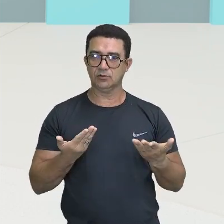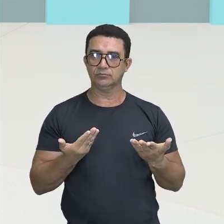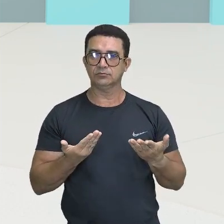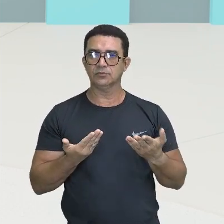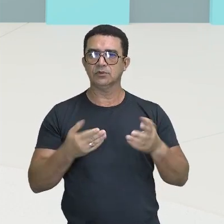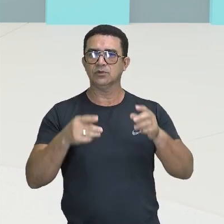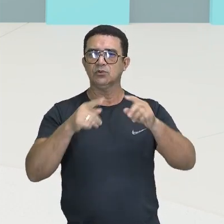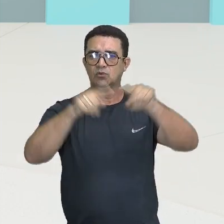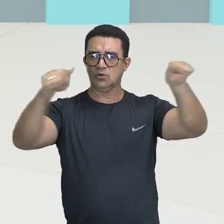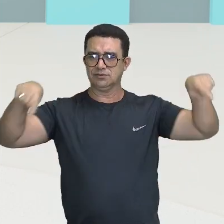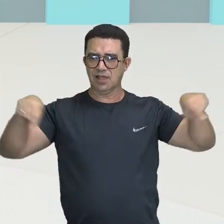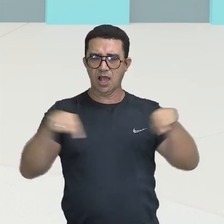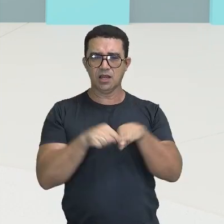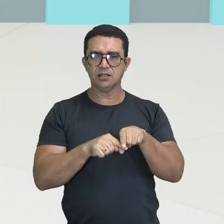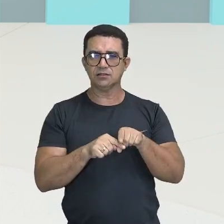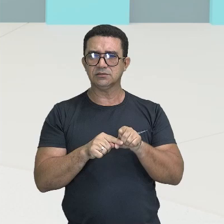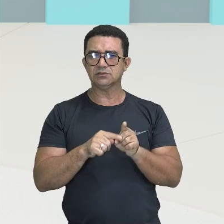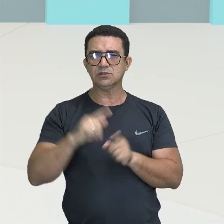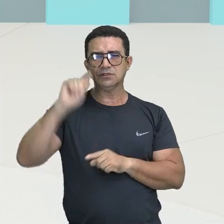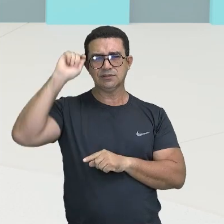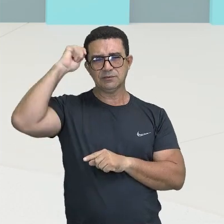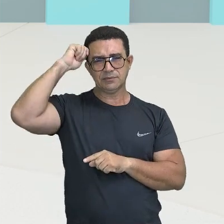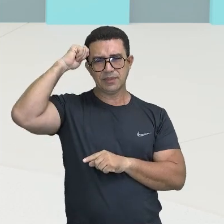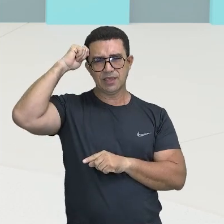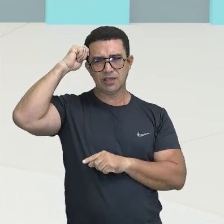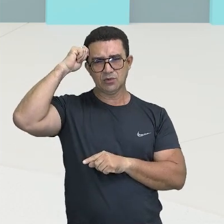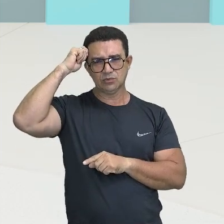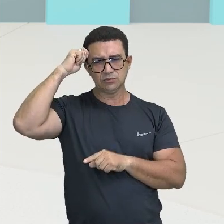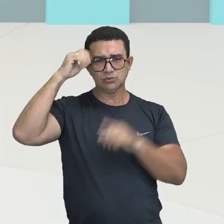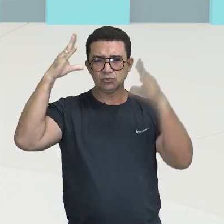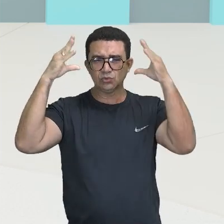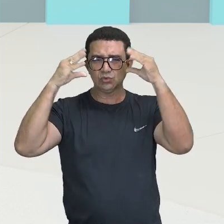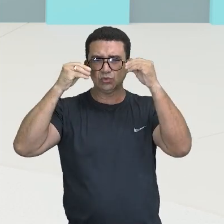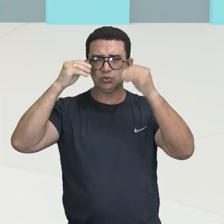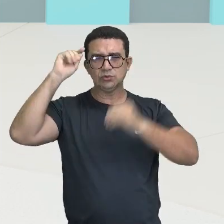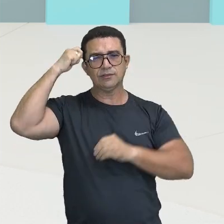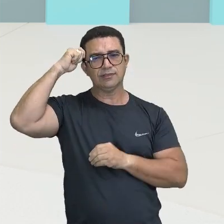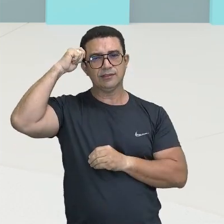como vocês podem observar, olha só,